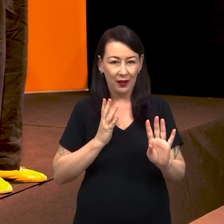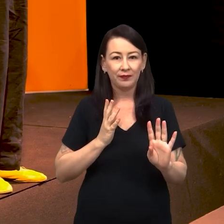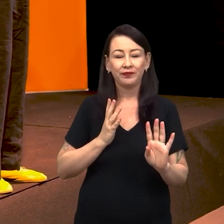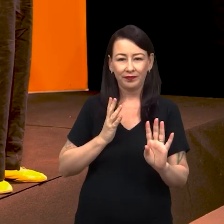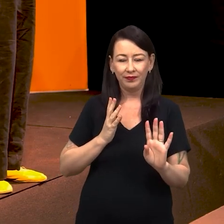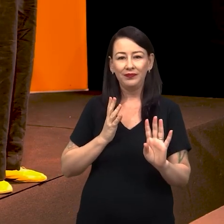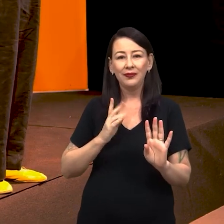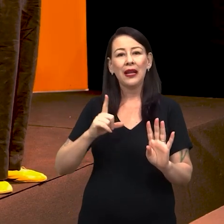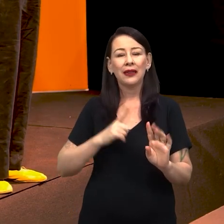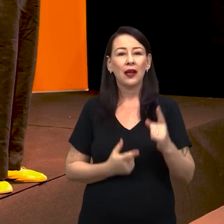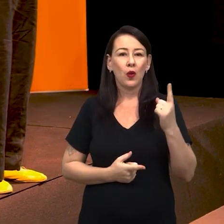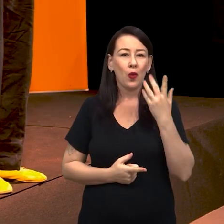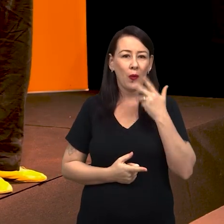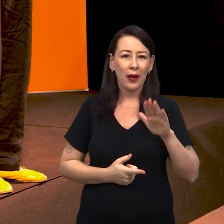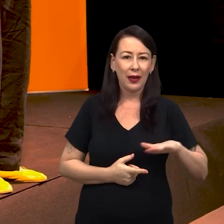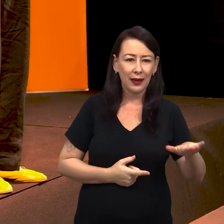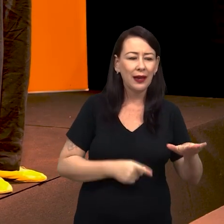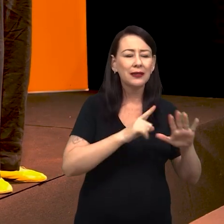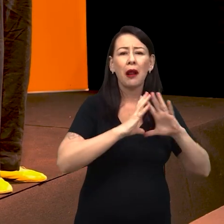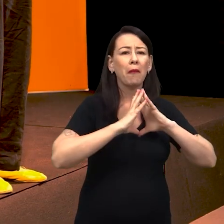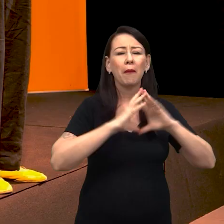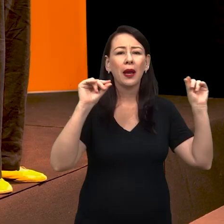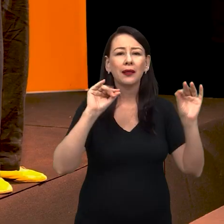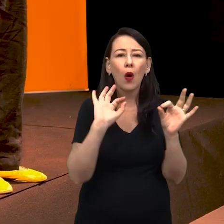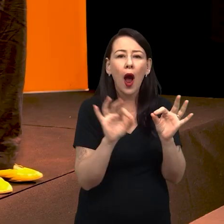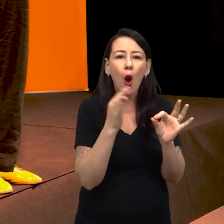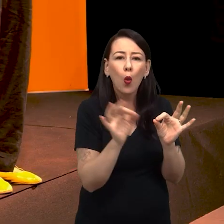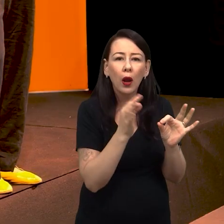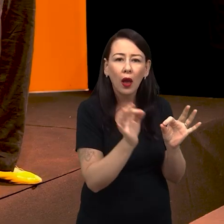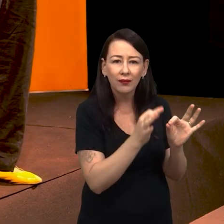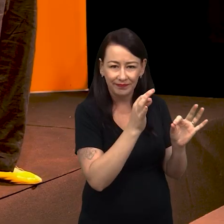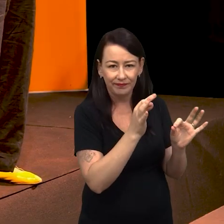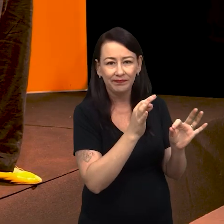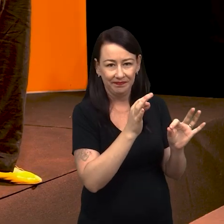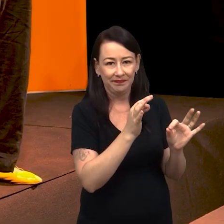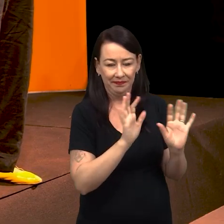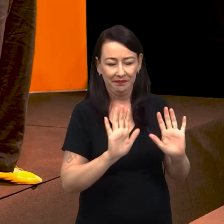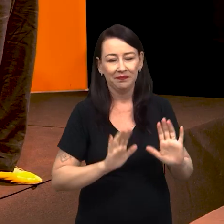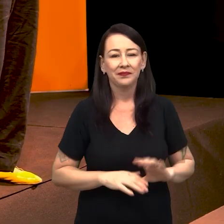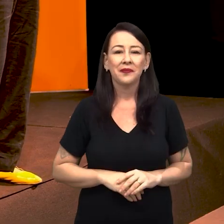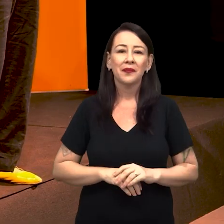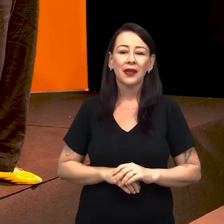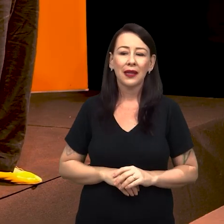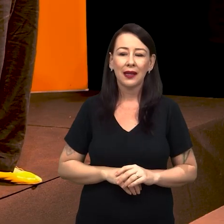fila vai conversar com uma criança, né, que perdeu a agulha. Então,